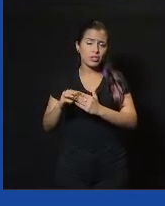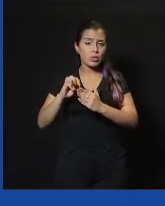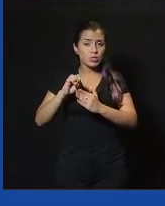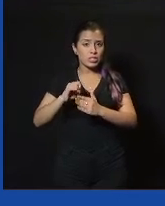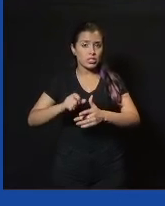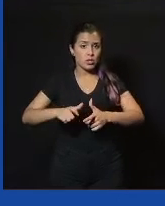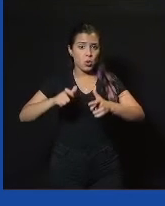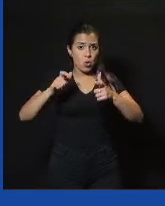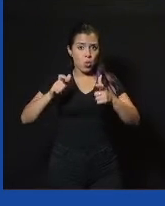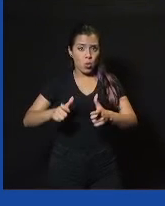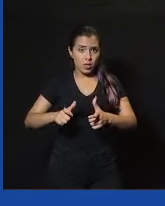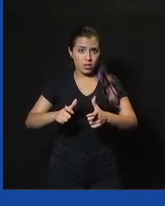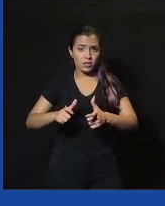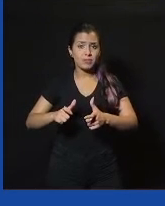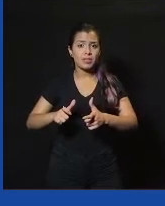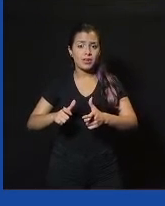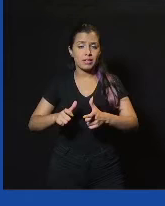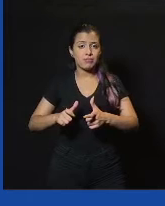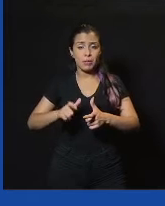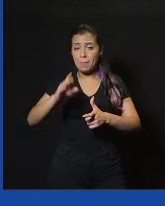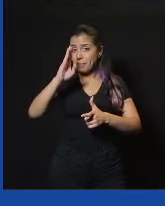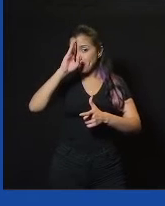no mundo que o Estado mínimo existe, é a favela.